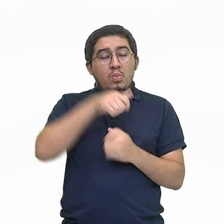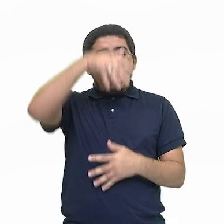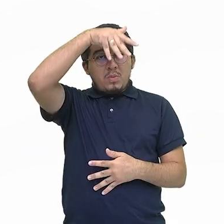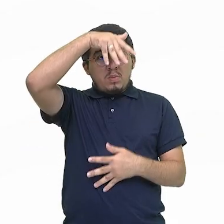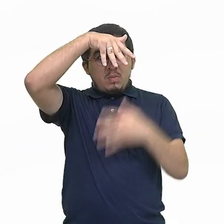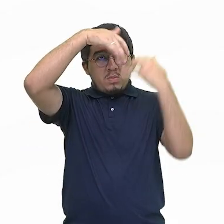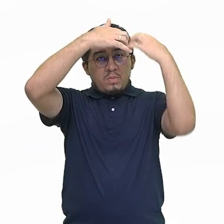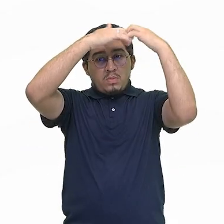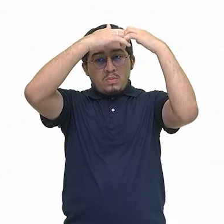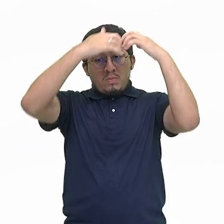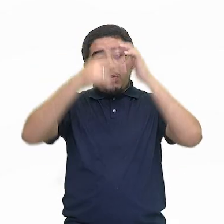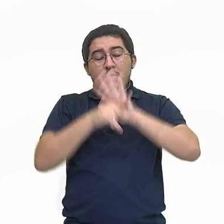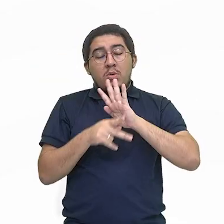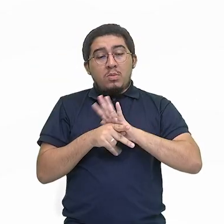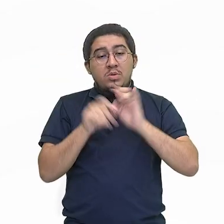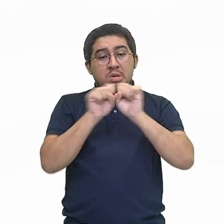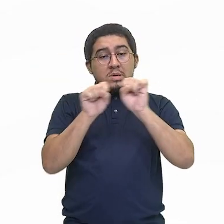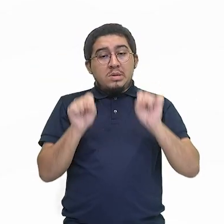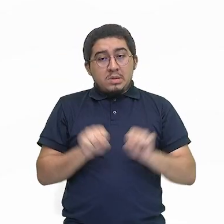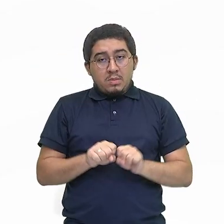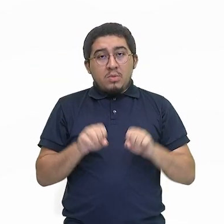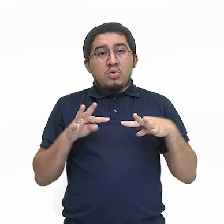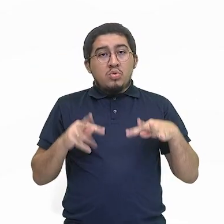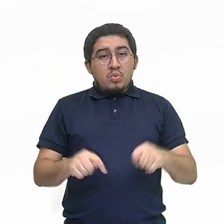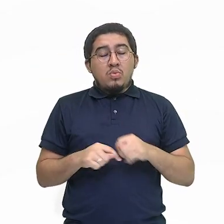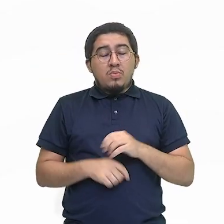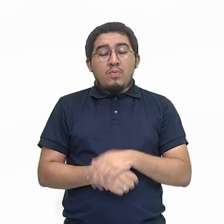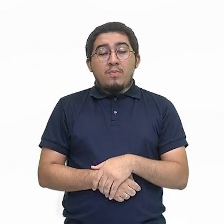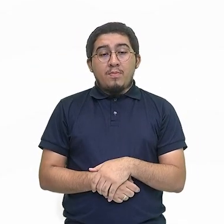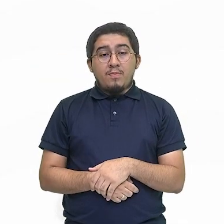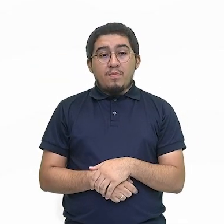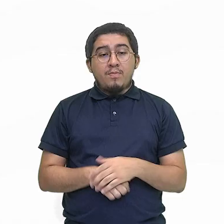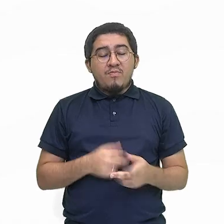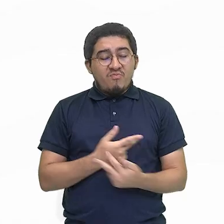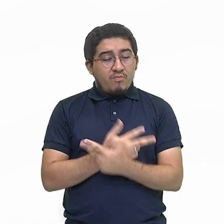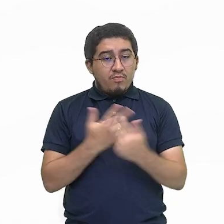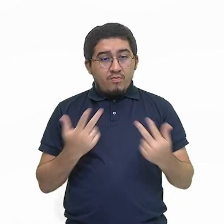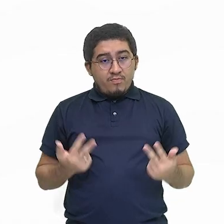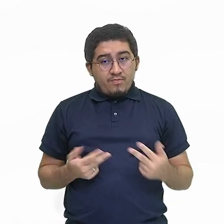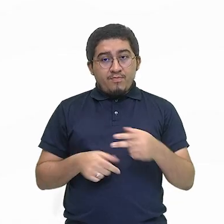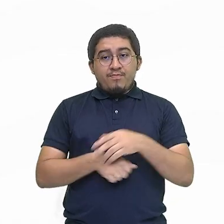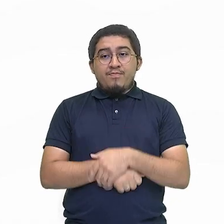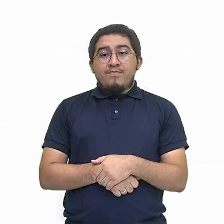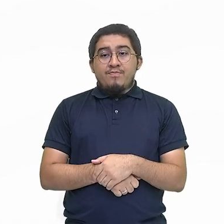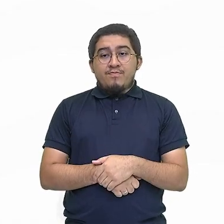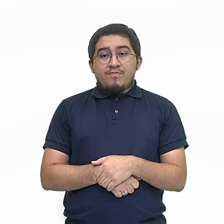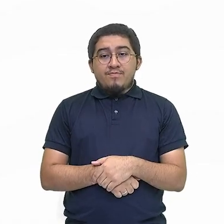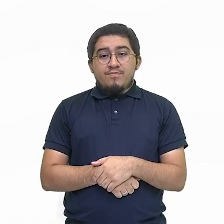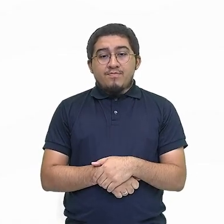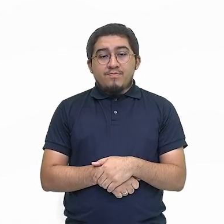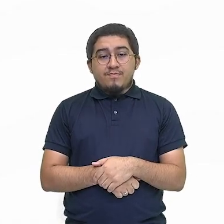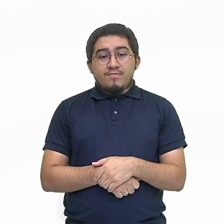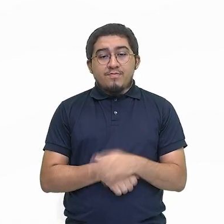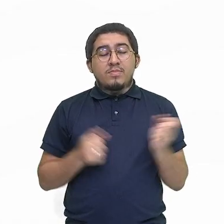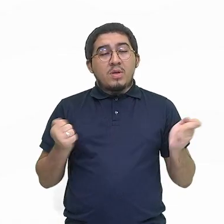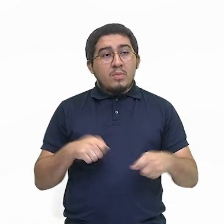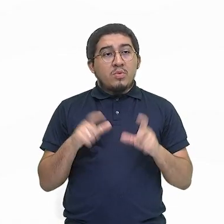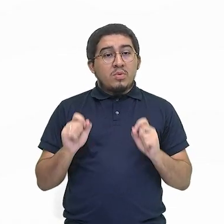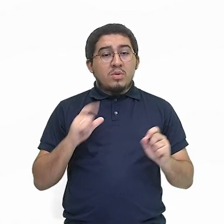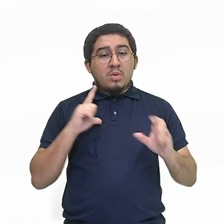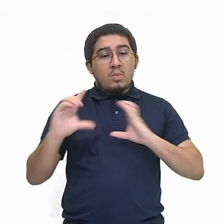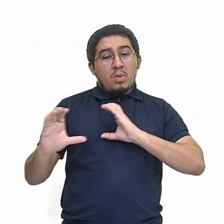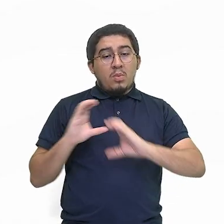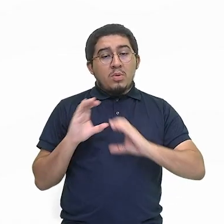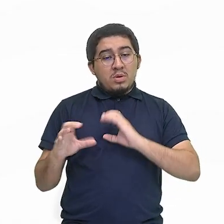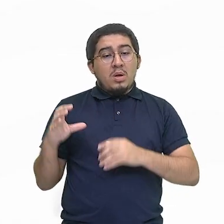do organismo, do sistema nervoso central para o periférico, entre outros. E esses prolongamentos permitem uma